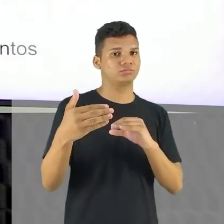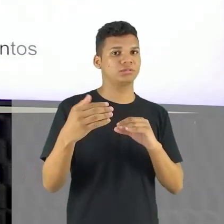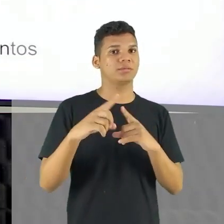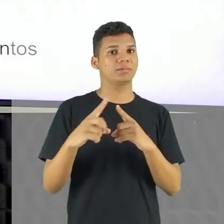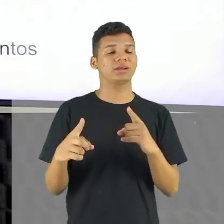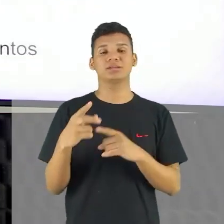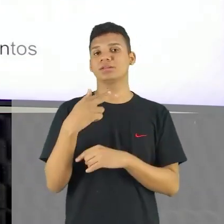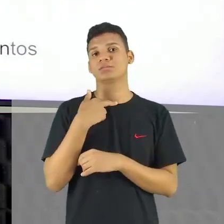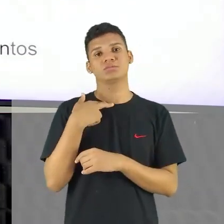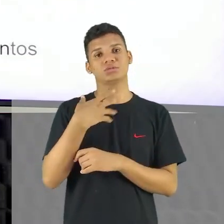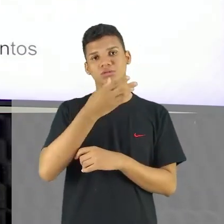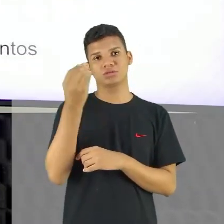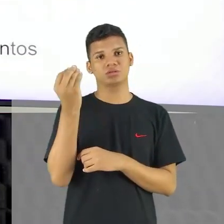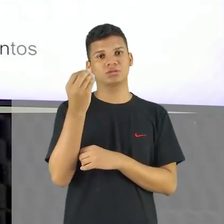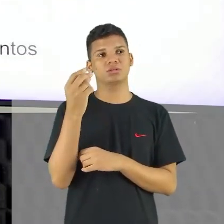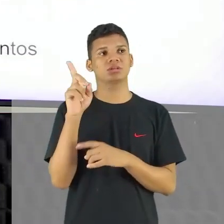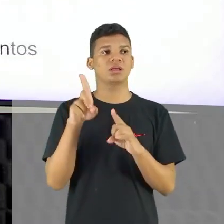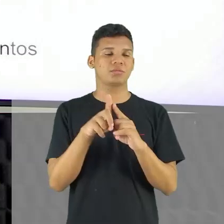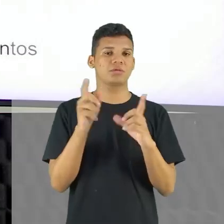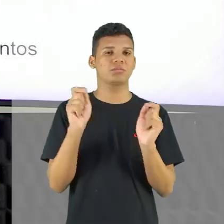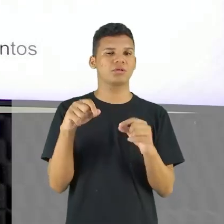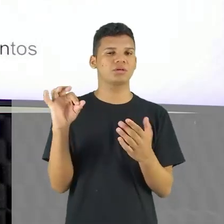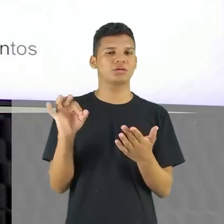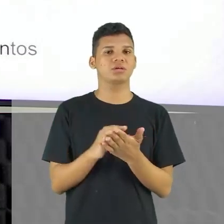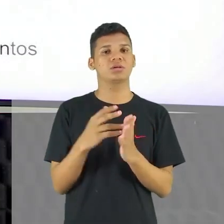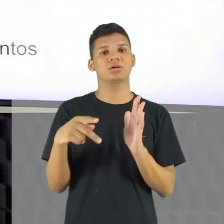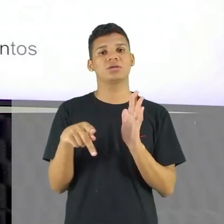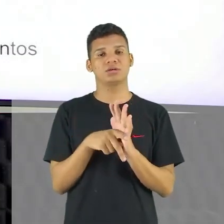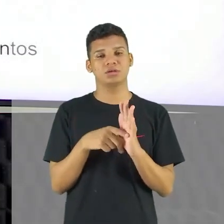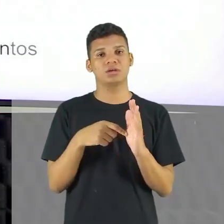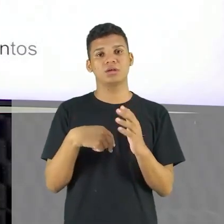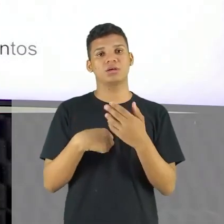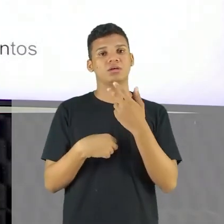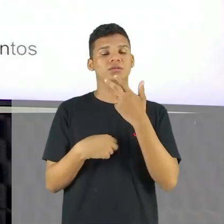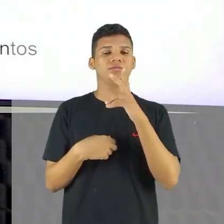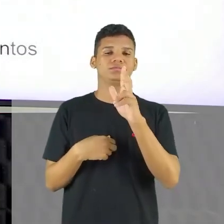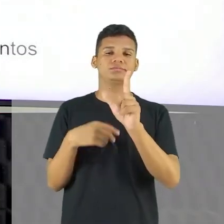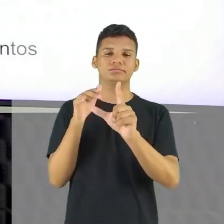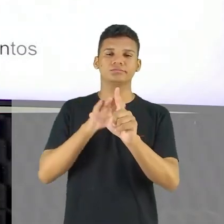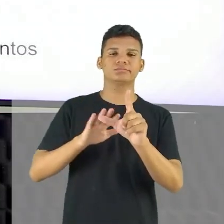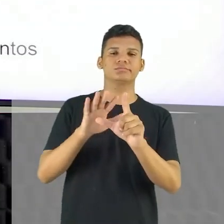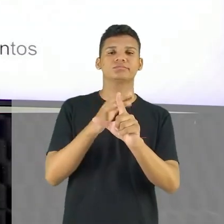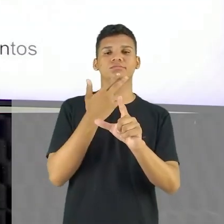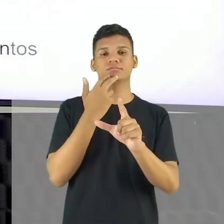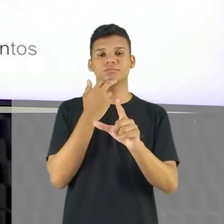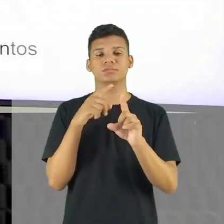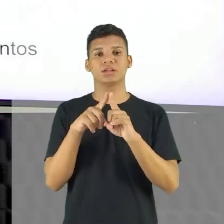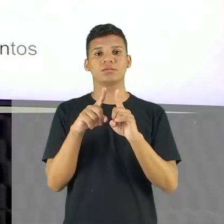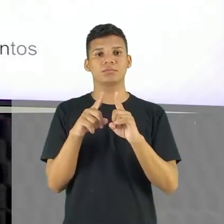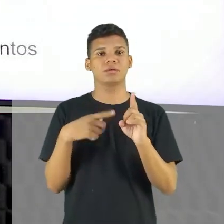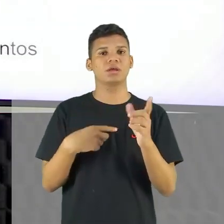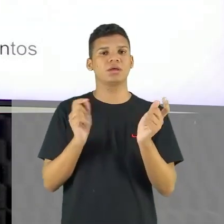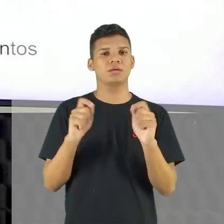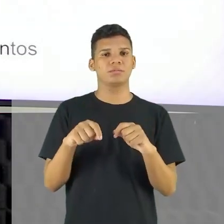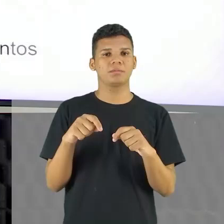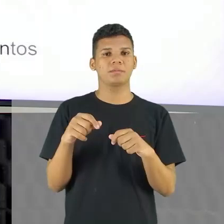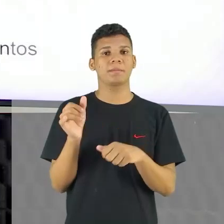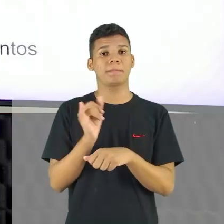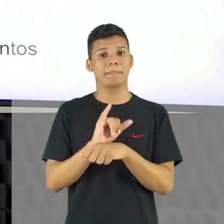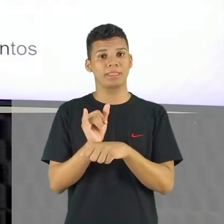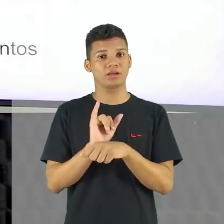se esquece de se inscrever no canal da plataforma Gonçalves Dias, ativar os sininhos para